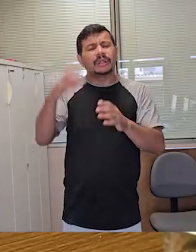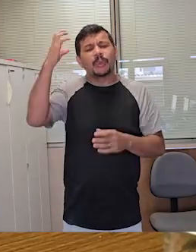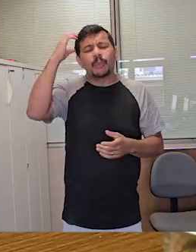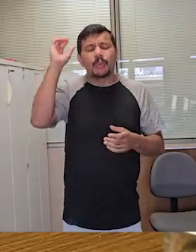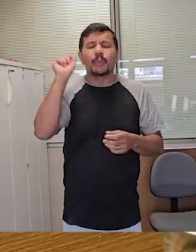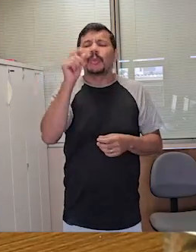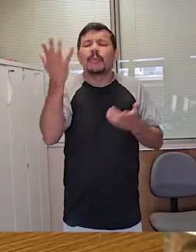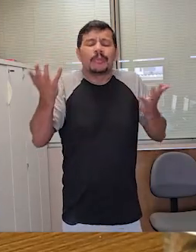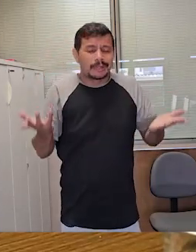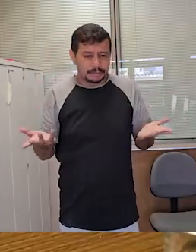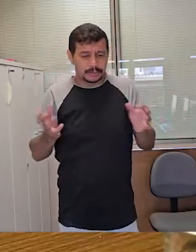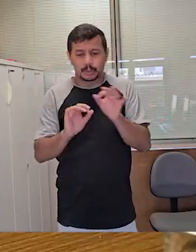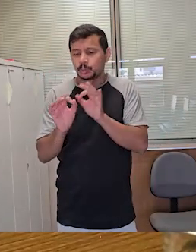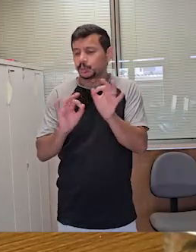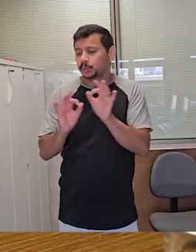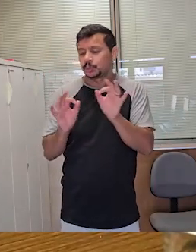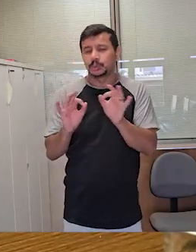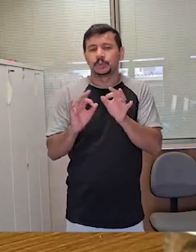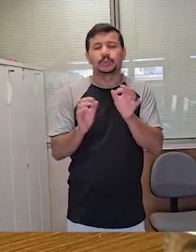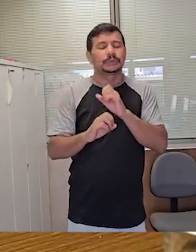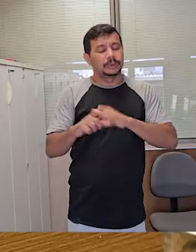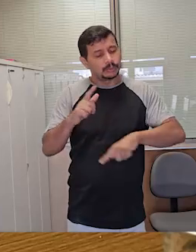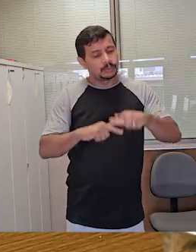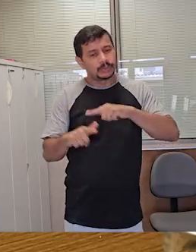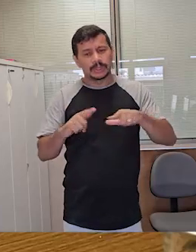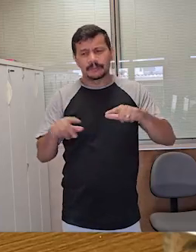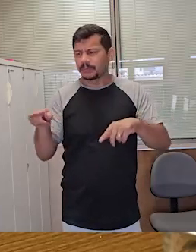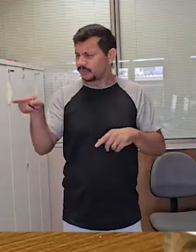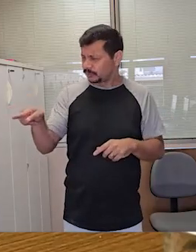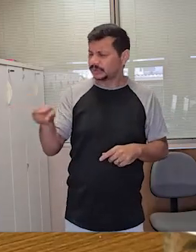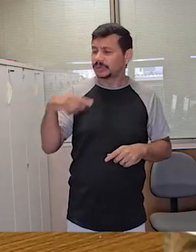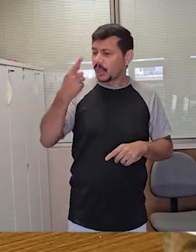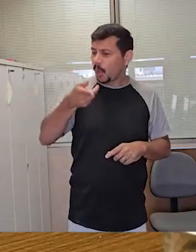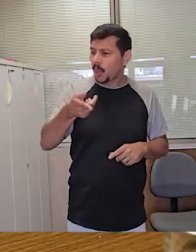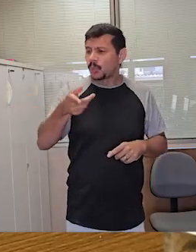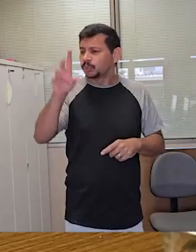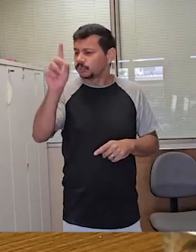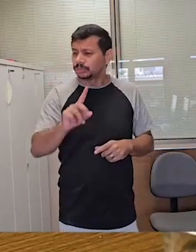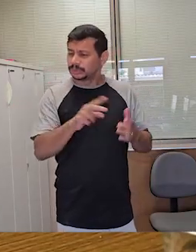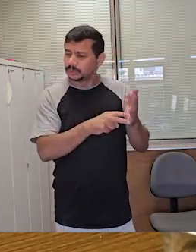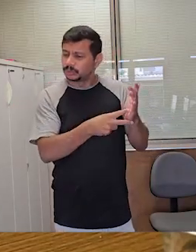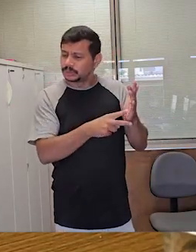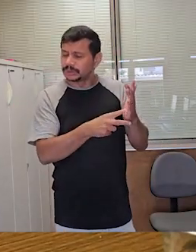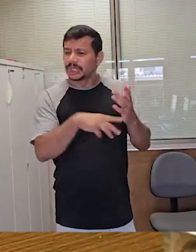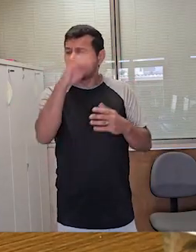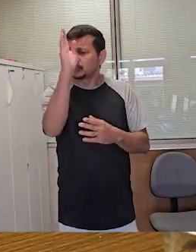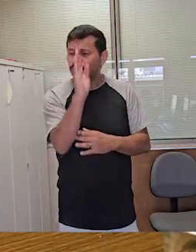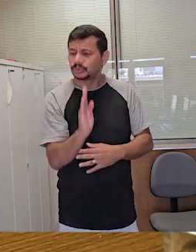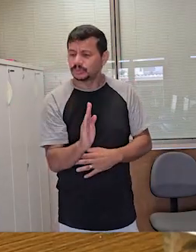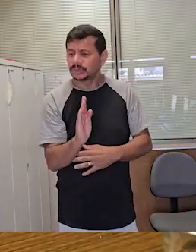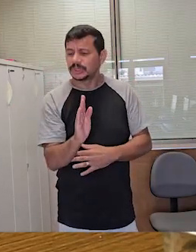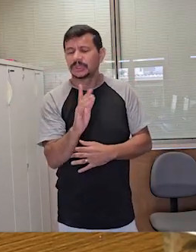e fazer corrigir o ambiente de trabalho. Eu acho que você e outros dirigentes sindicais no